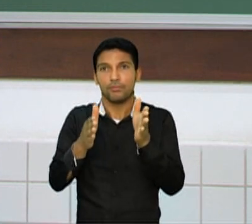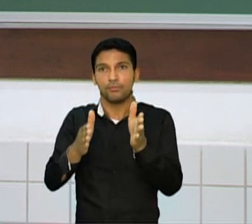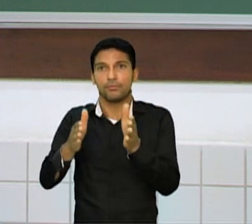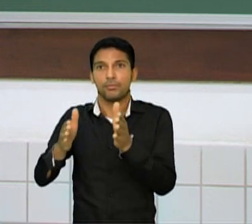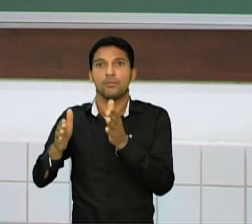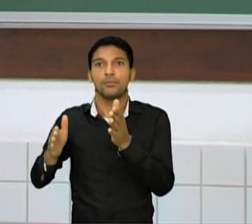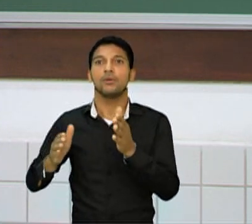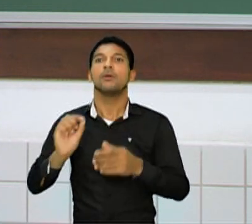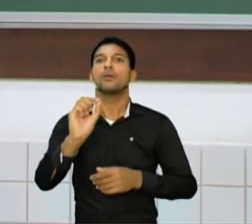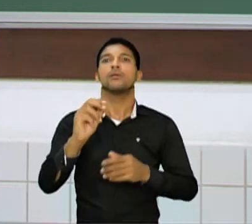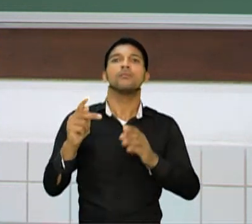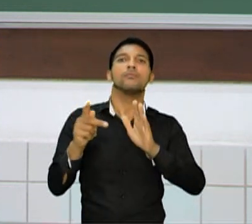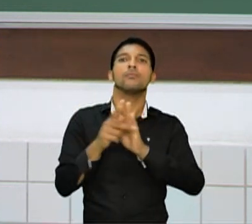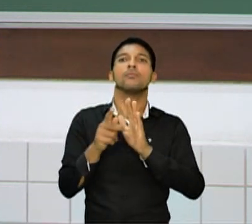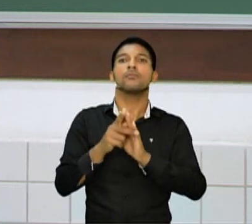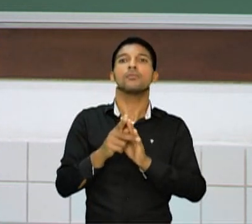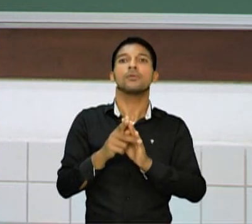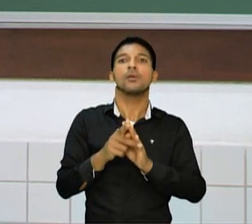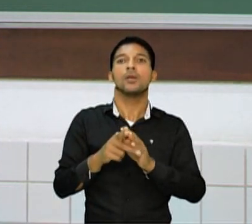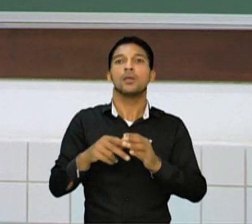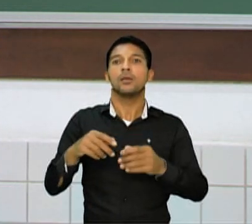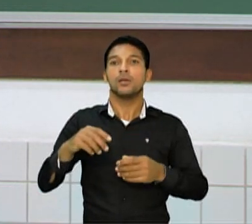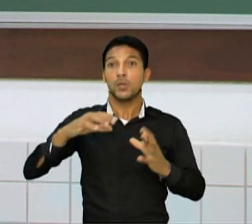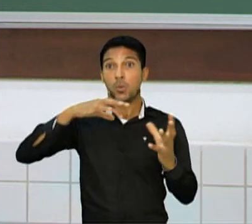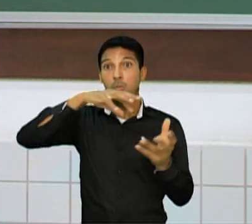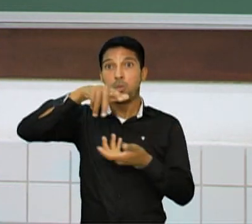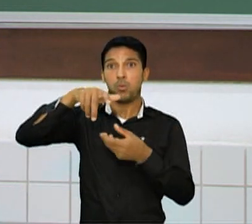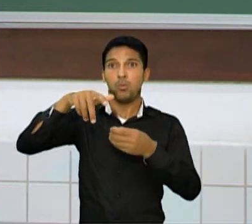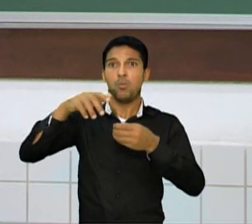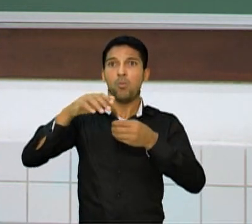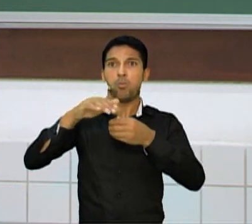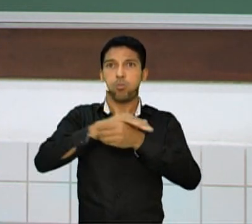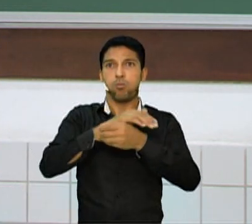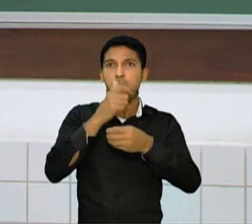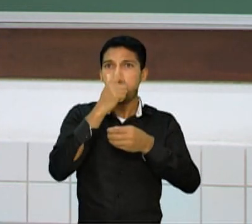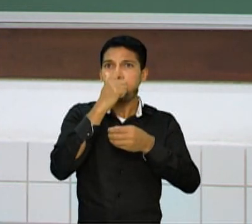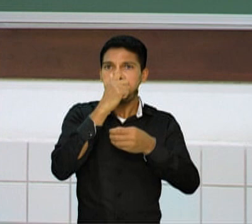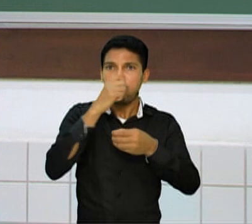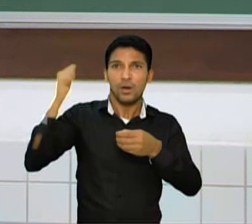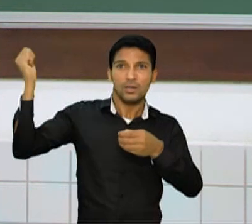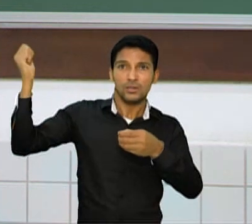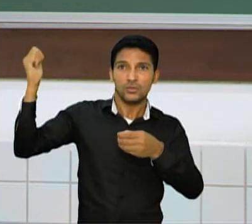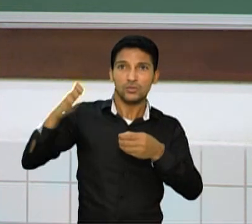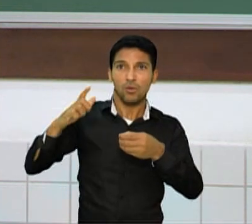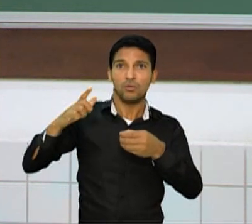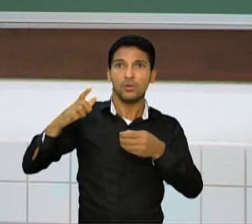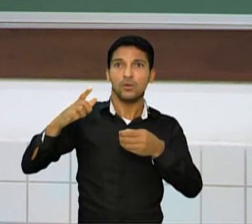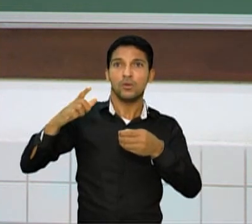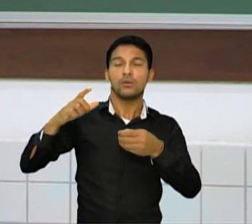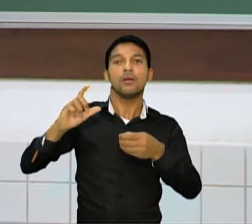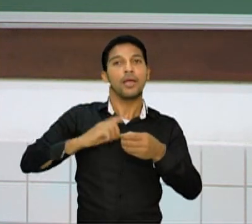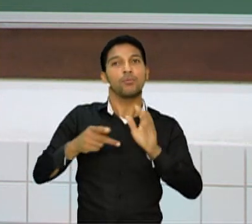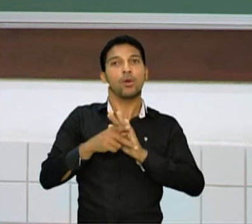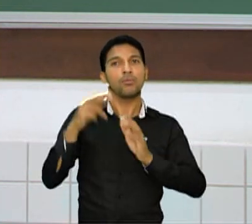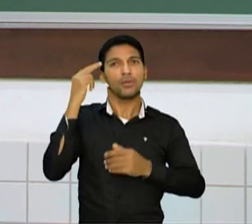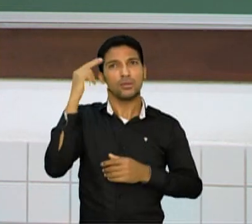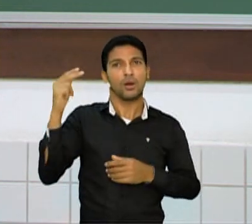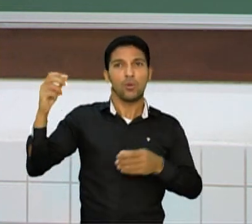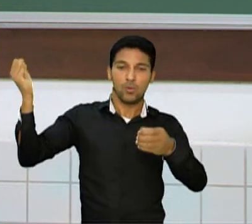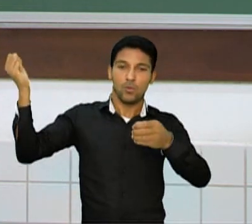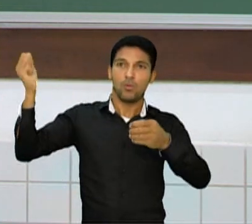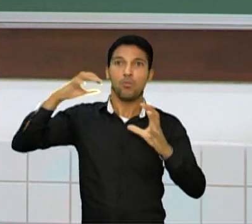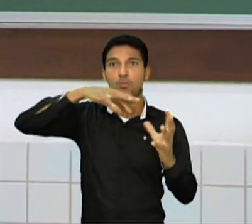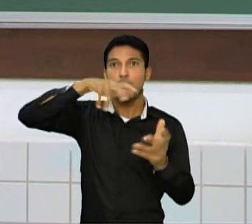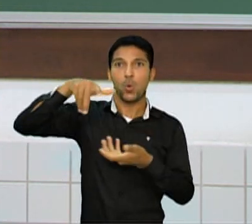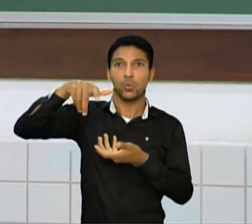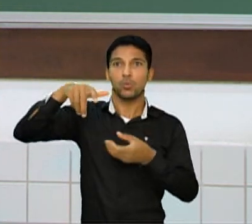efeito estufa, sempre muito marginalizado, ele tem primordialmente um efeito natural. Depois é que ele